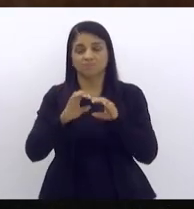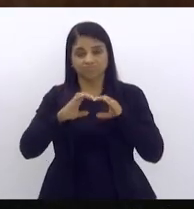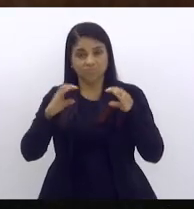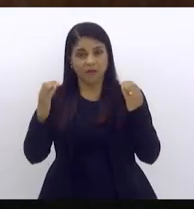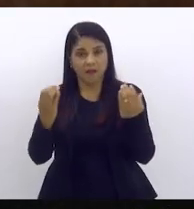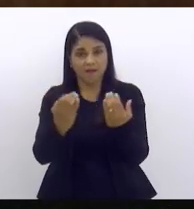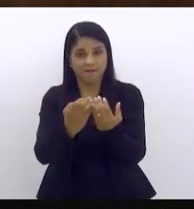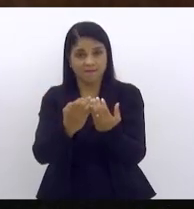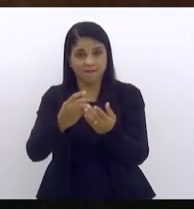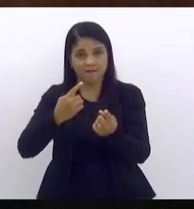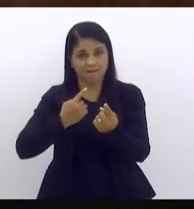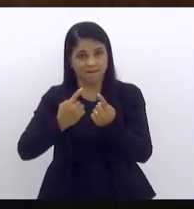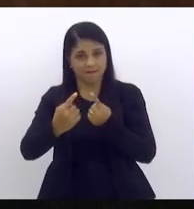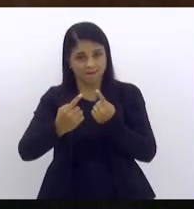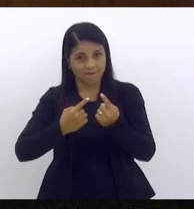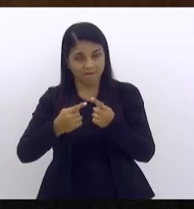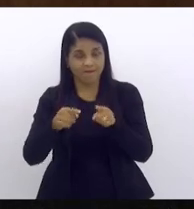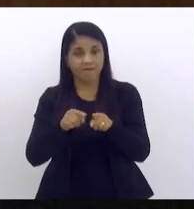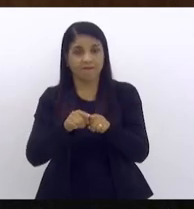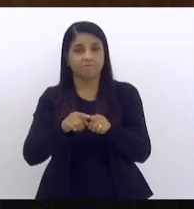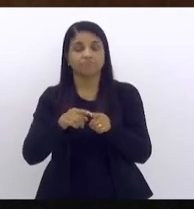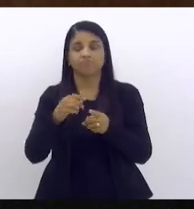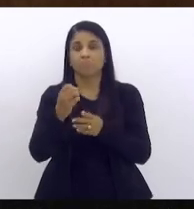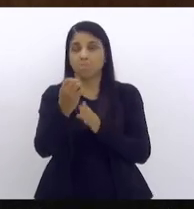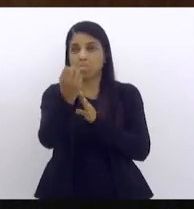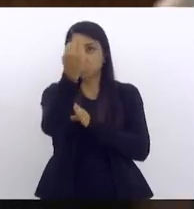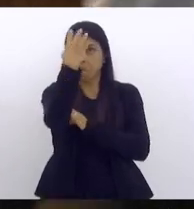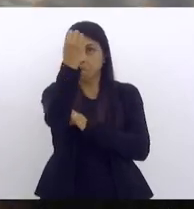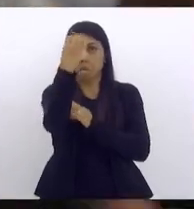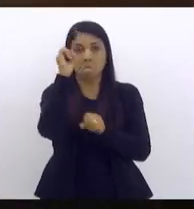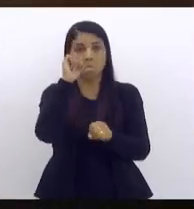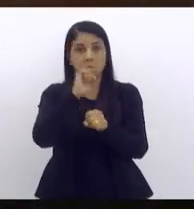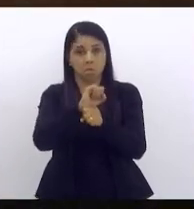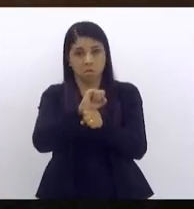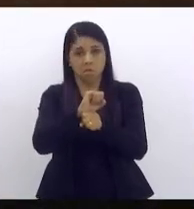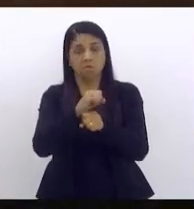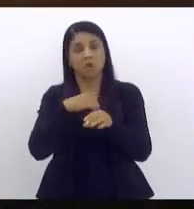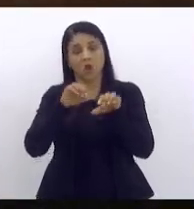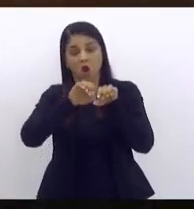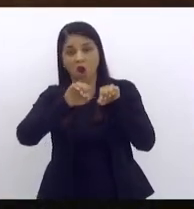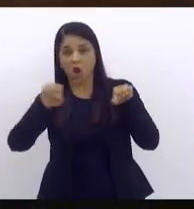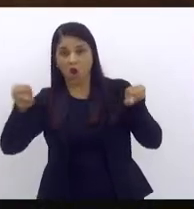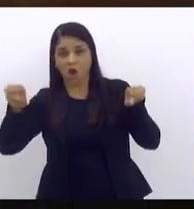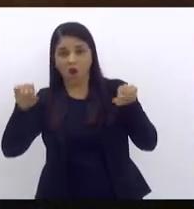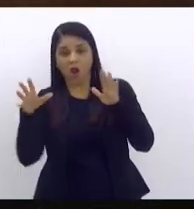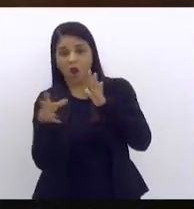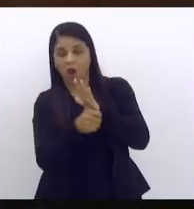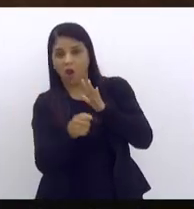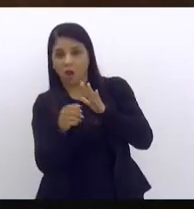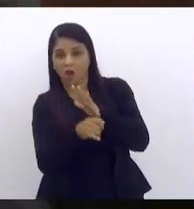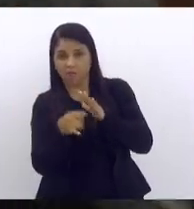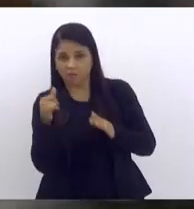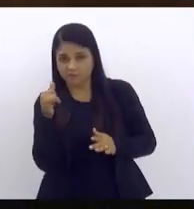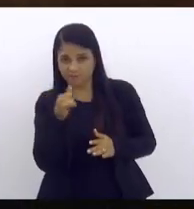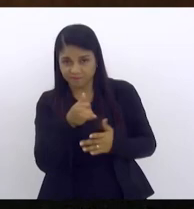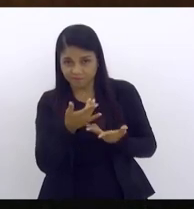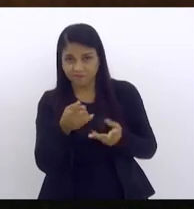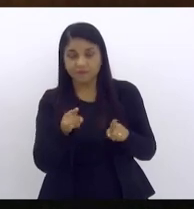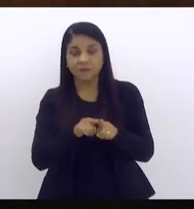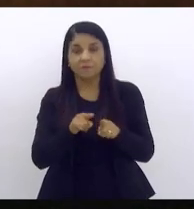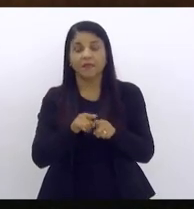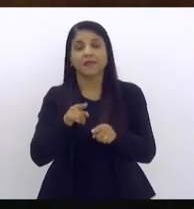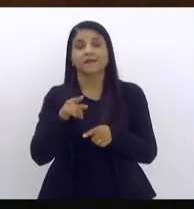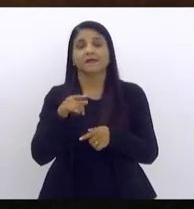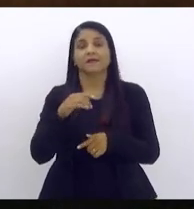não funcionando em razão de furto de cabos e também tivemos uma nova medida da Águas do Rio de